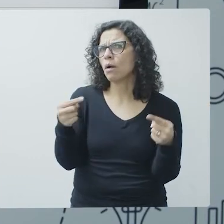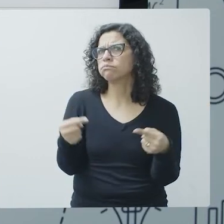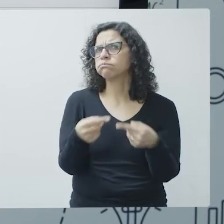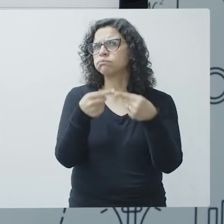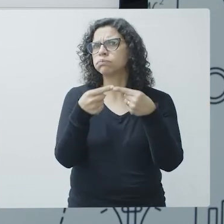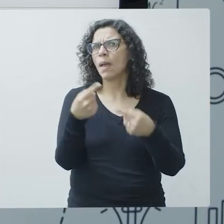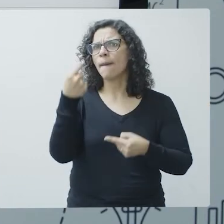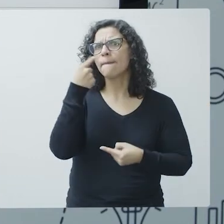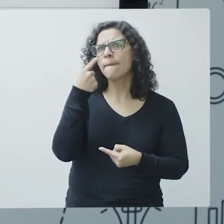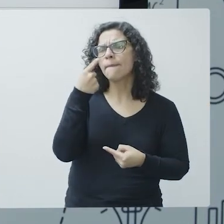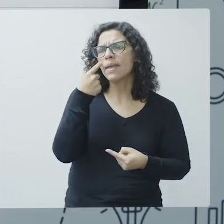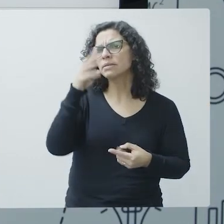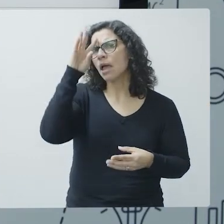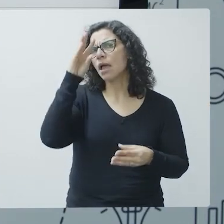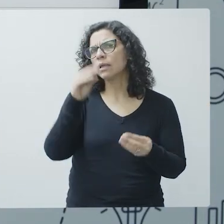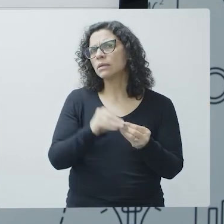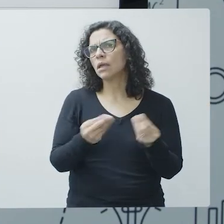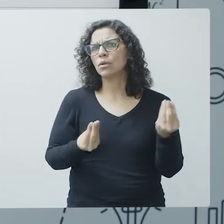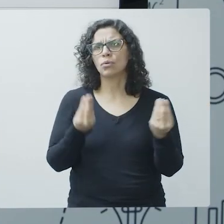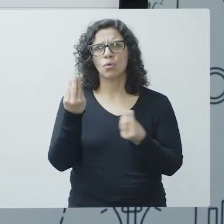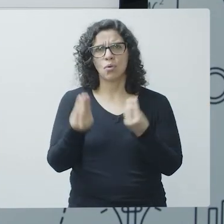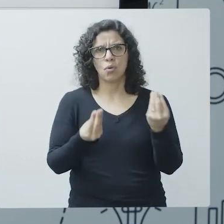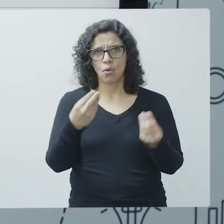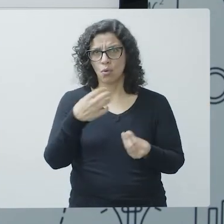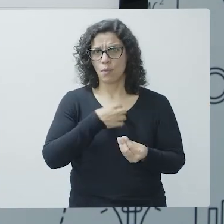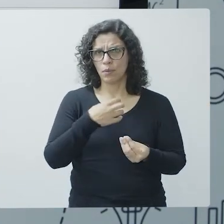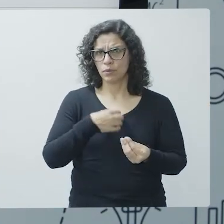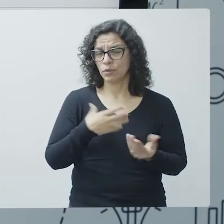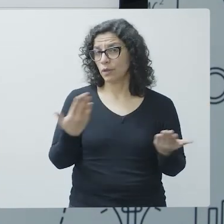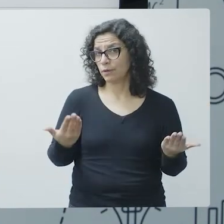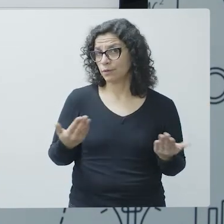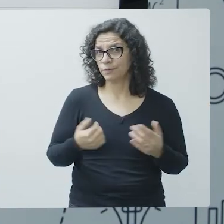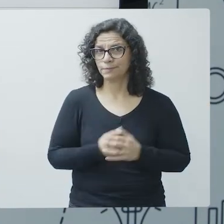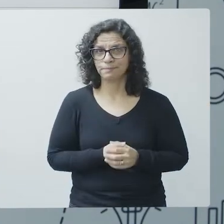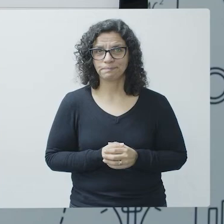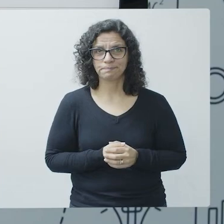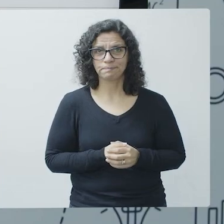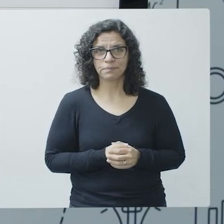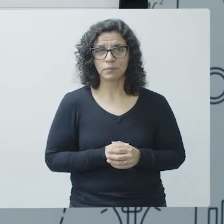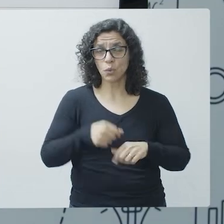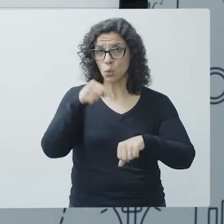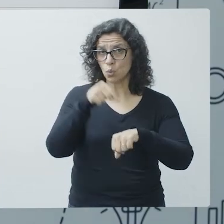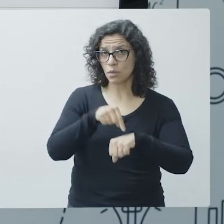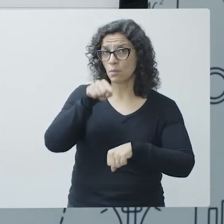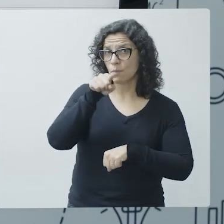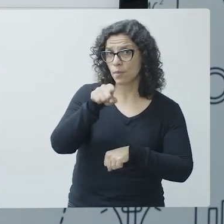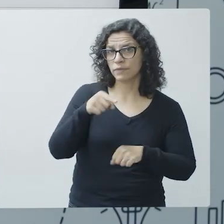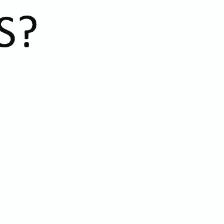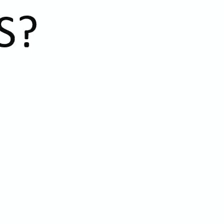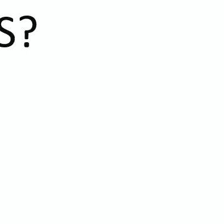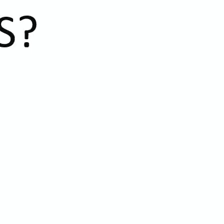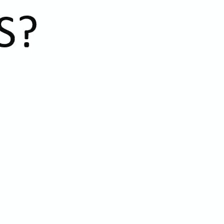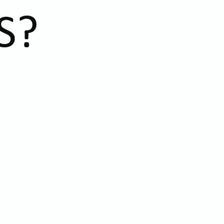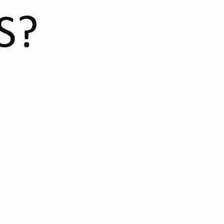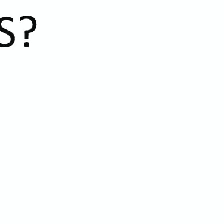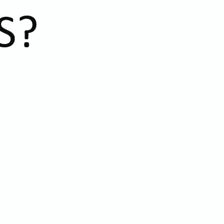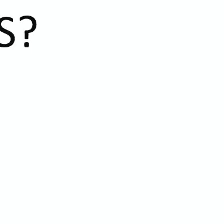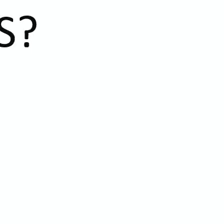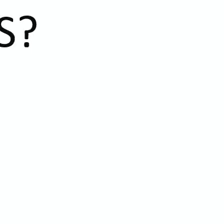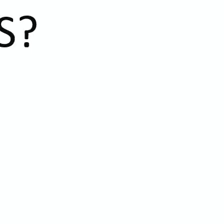que você entende? Como que você compreende isso? Vou dar um tempinho para você e eu já volto.